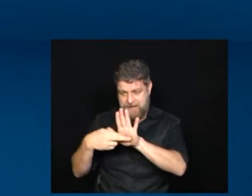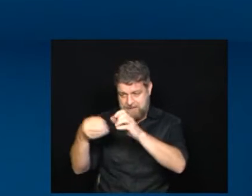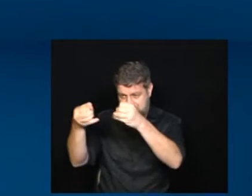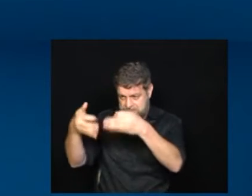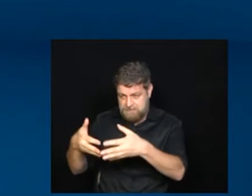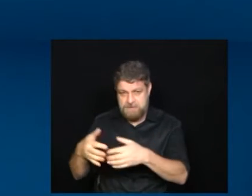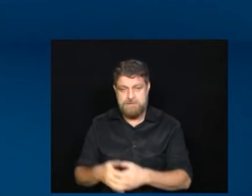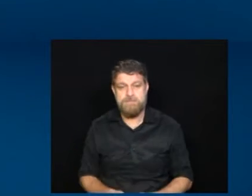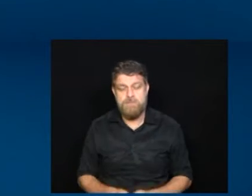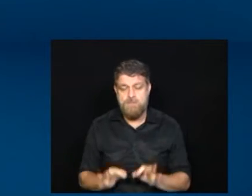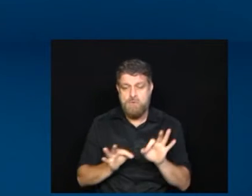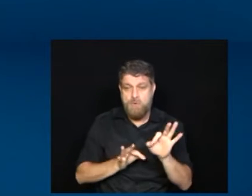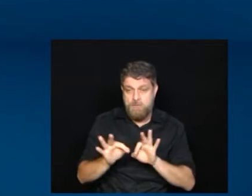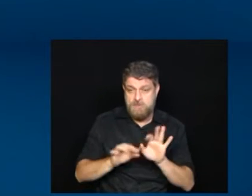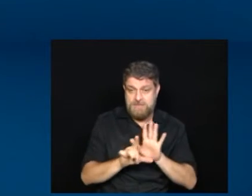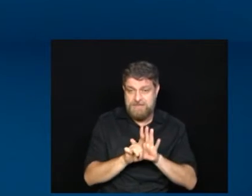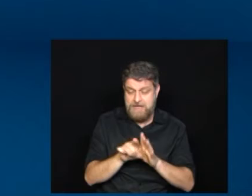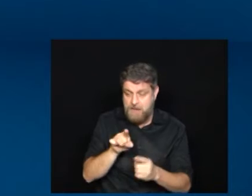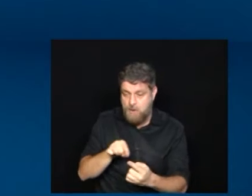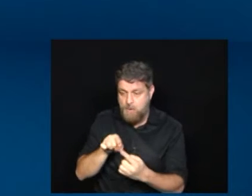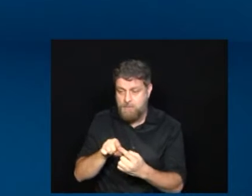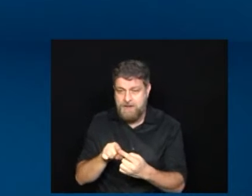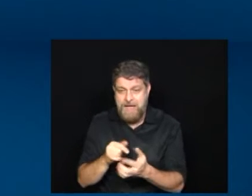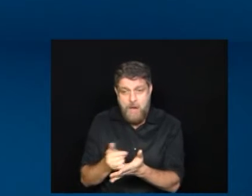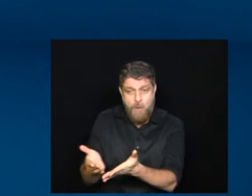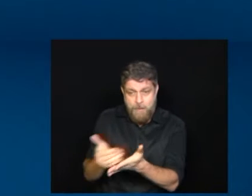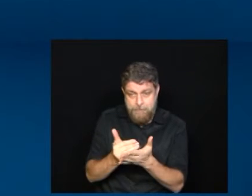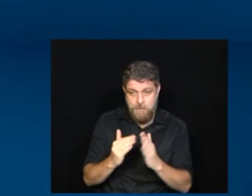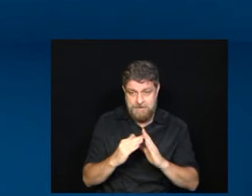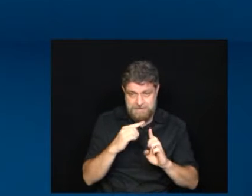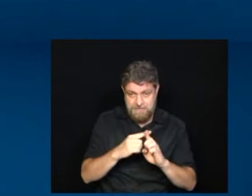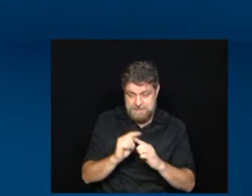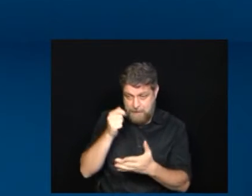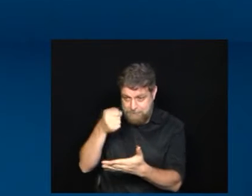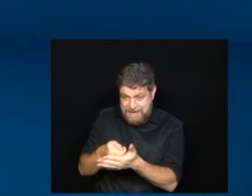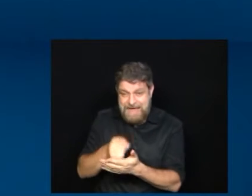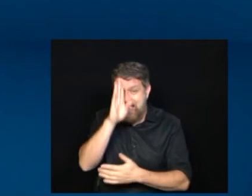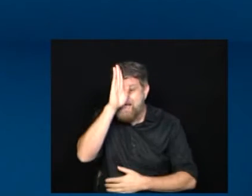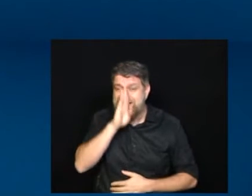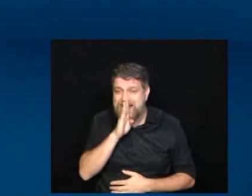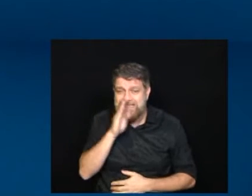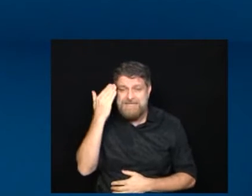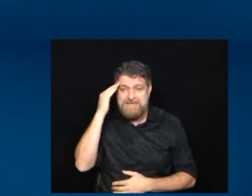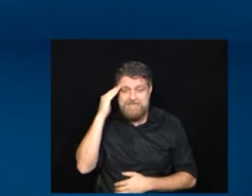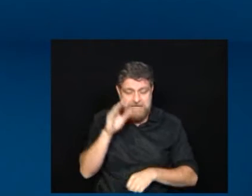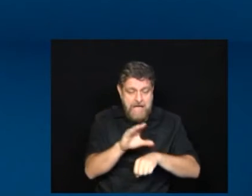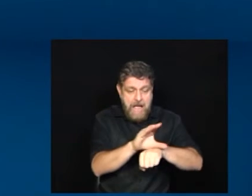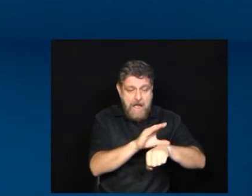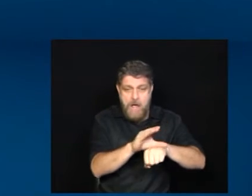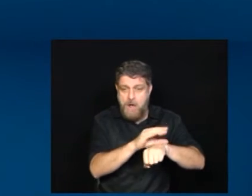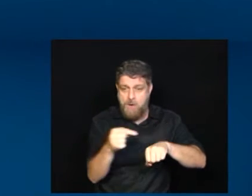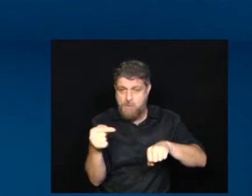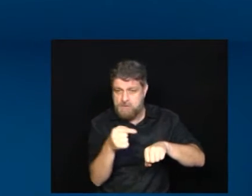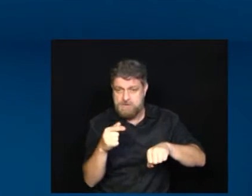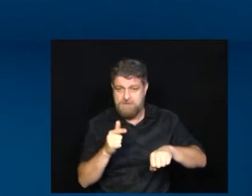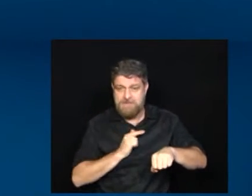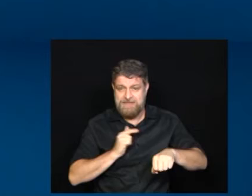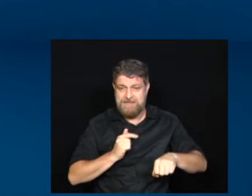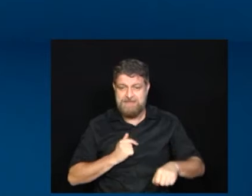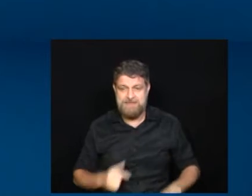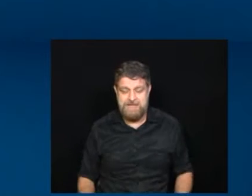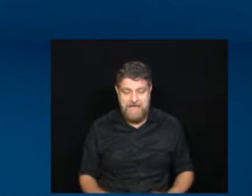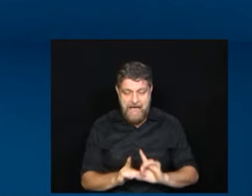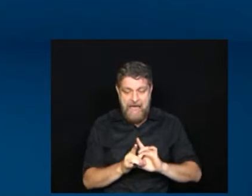projeto isenta o pagamento do imposto aos templos religiosos por entender que, como a Constituição concede